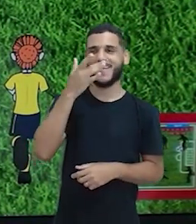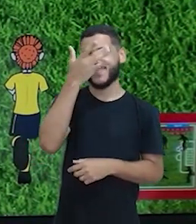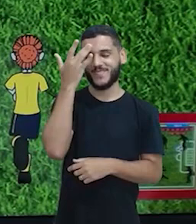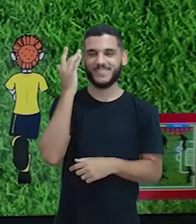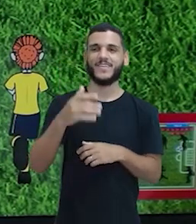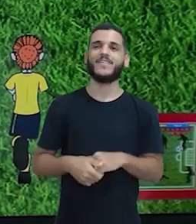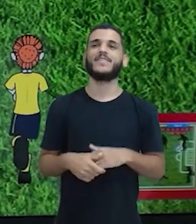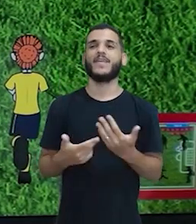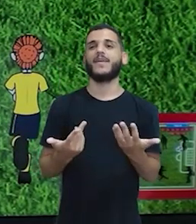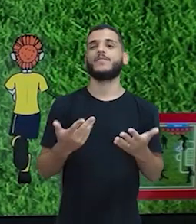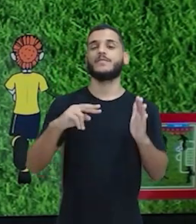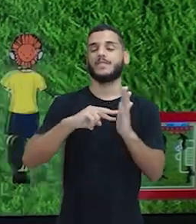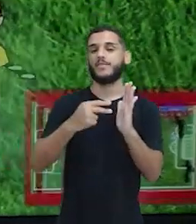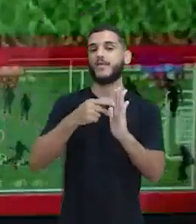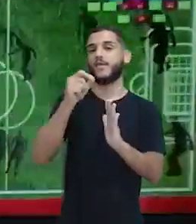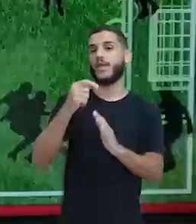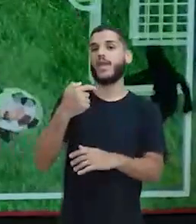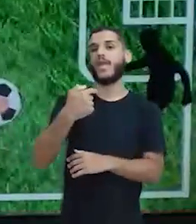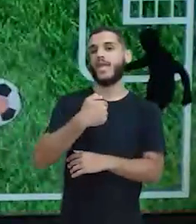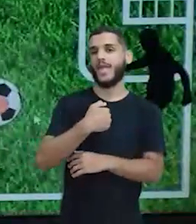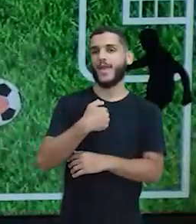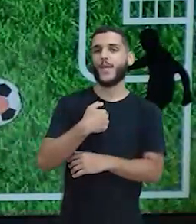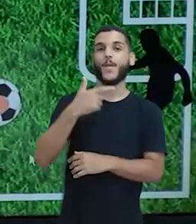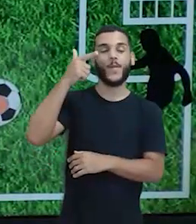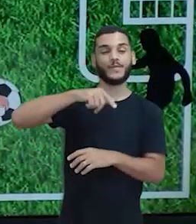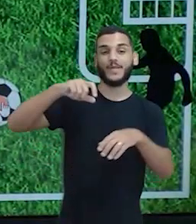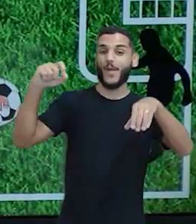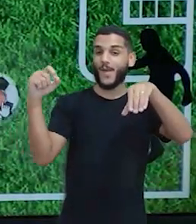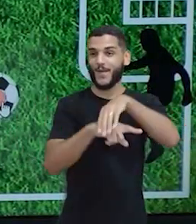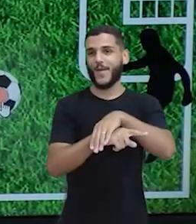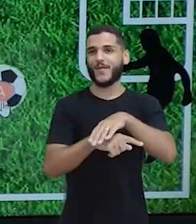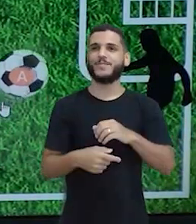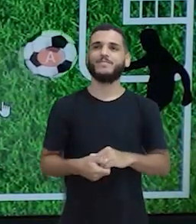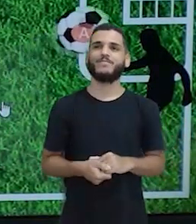todos quer dizer que Ricardinho vai fazer ou não